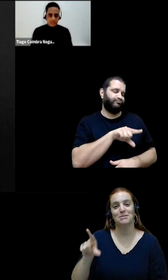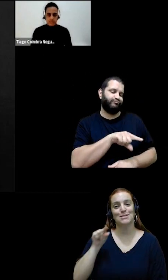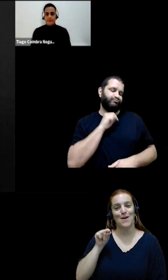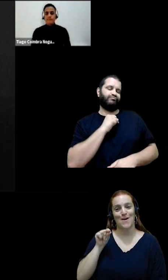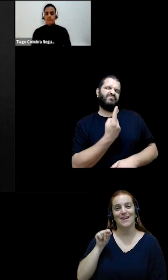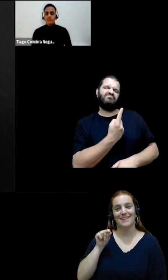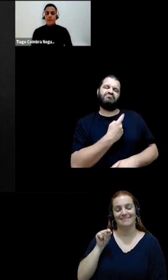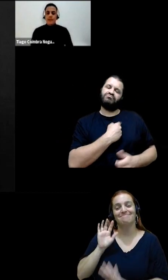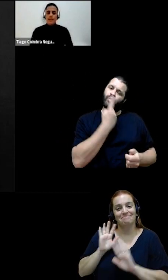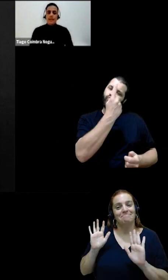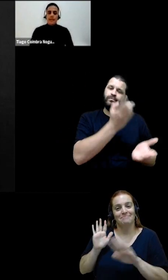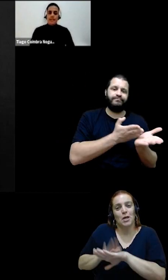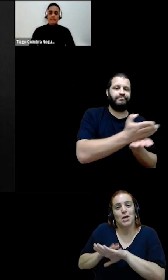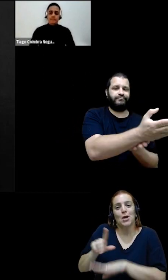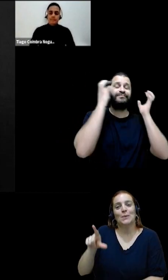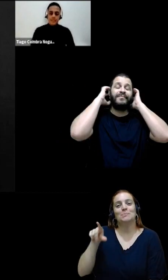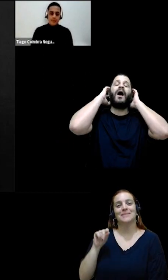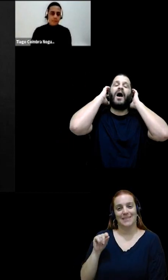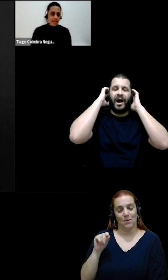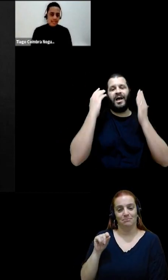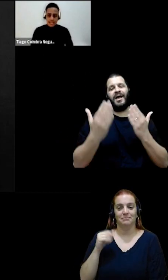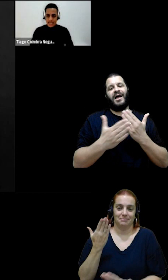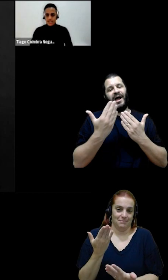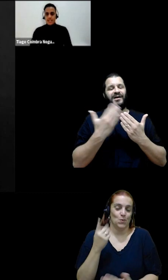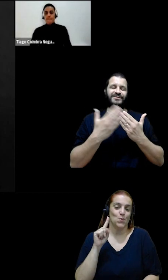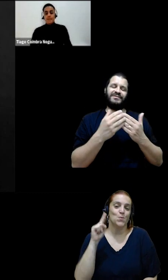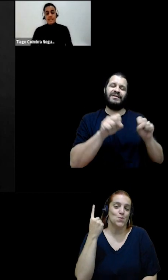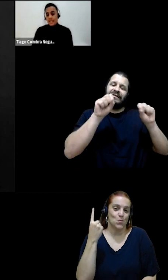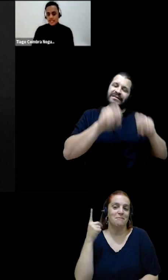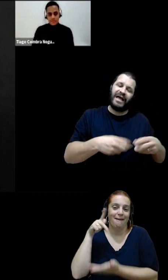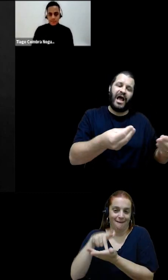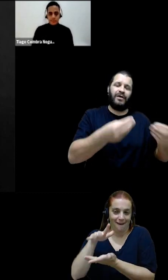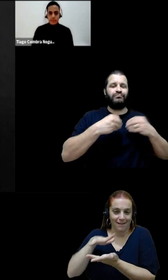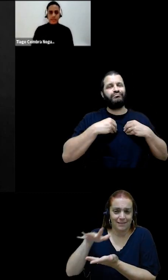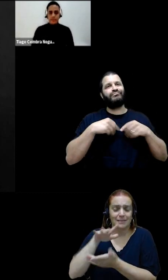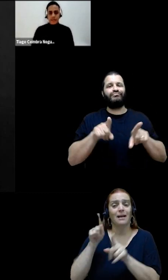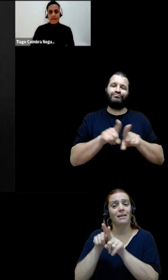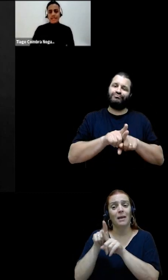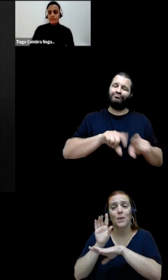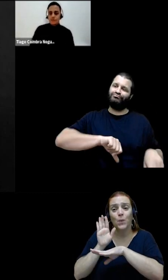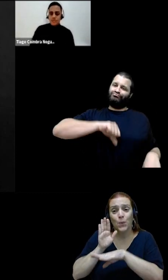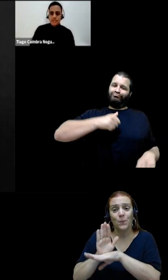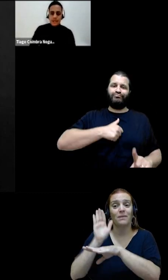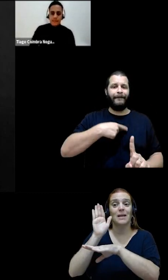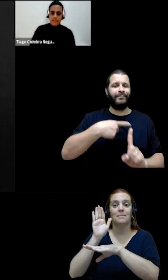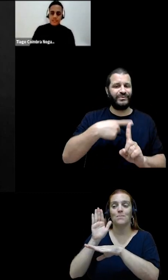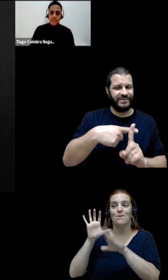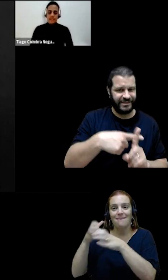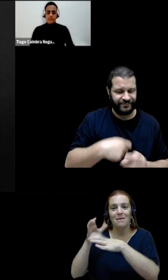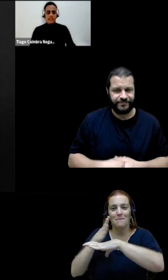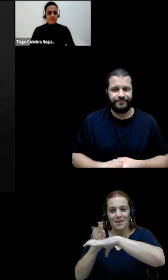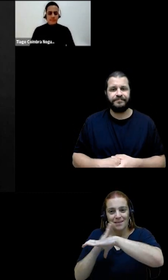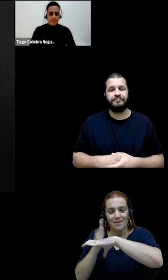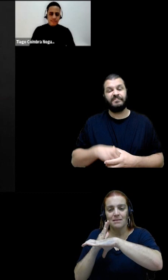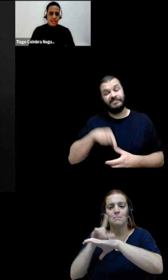por isso, né? Então, essa é uma realidade, né? E, além disso, contribui para que o trabalho dos intérpretes